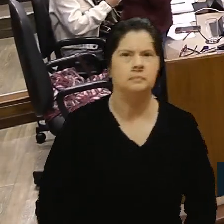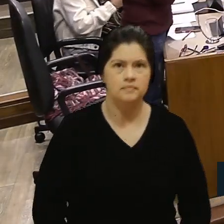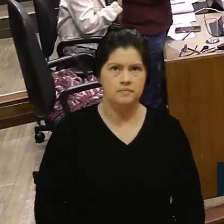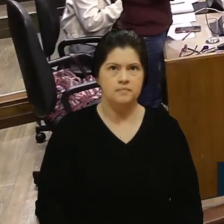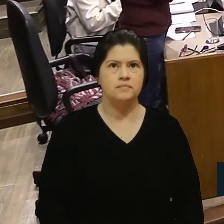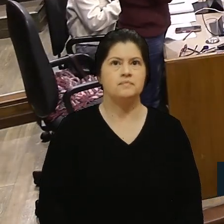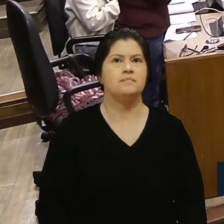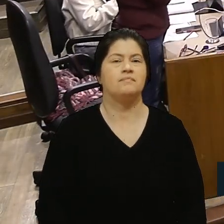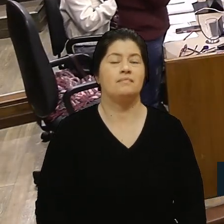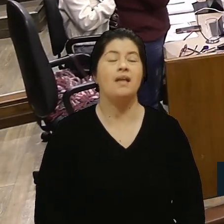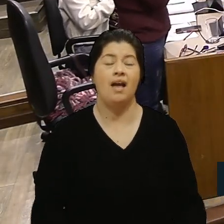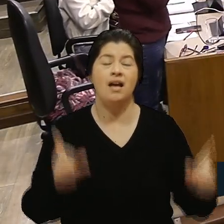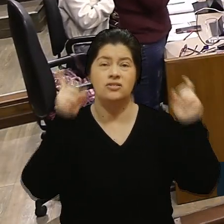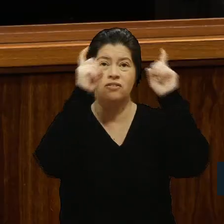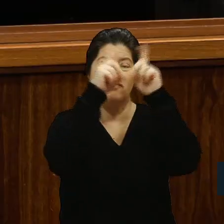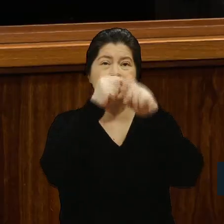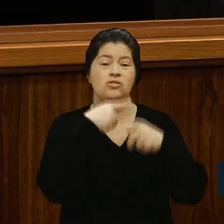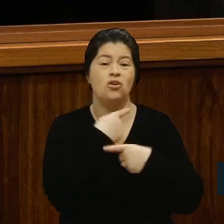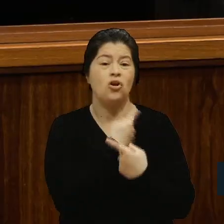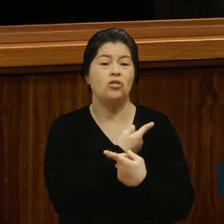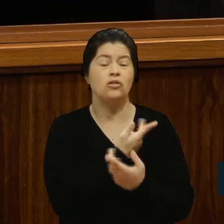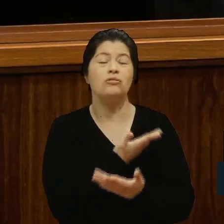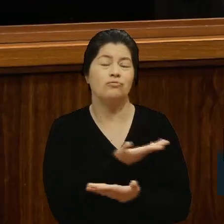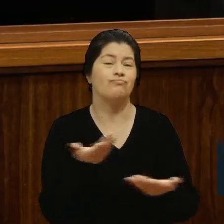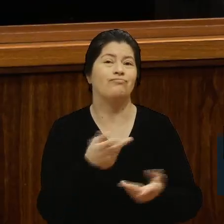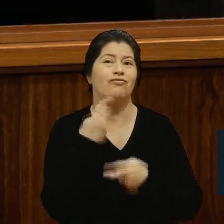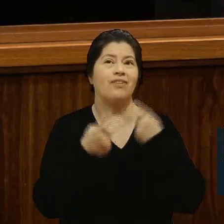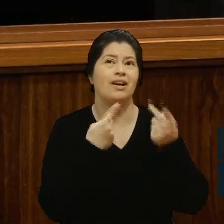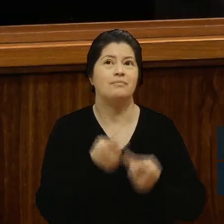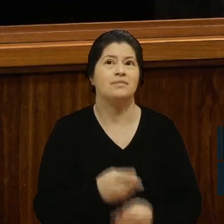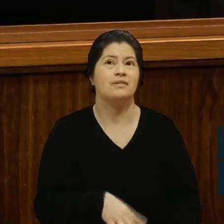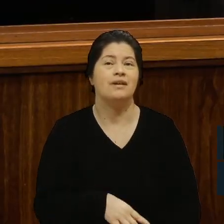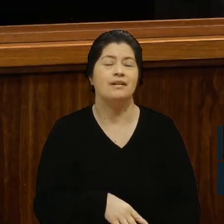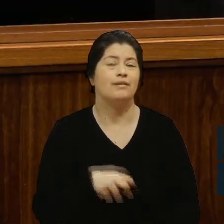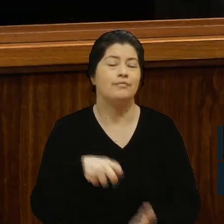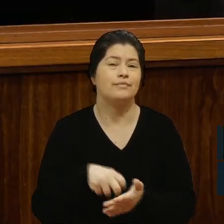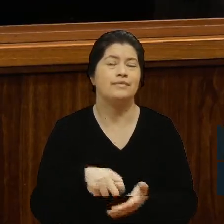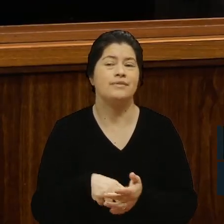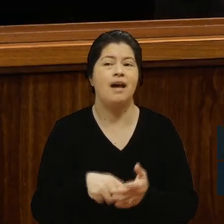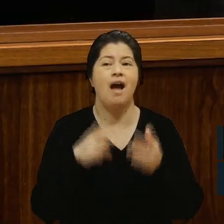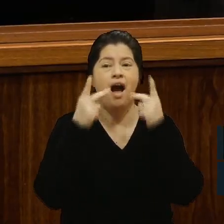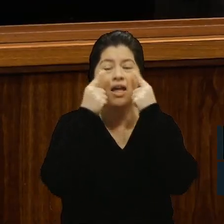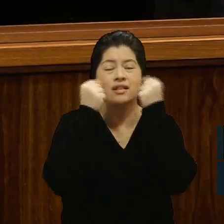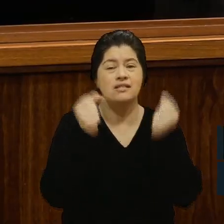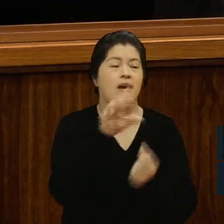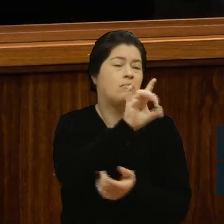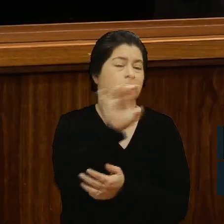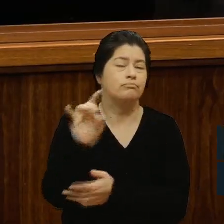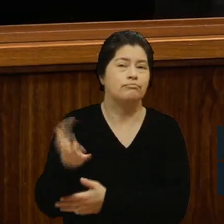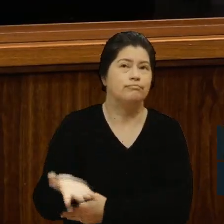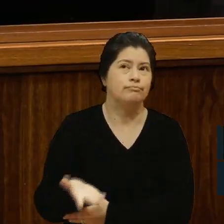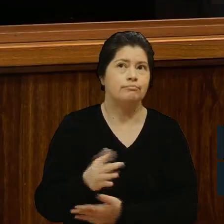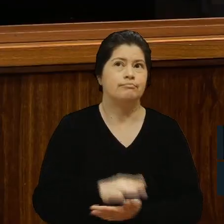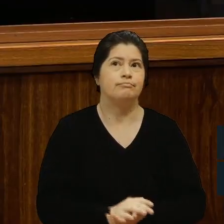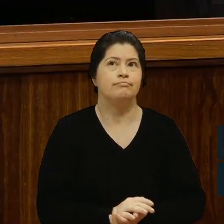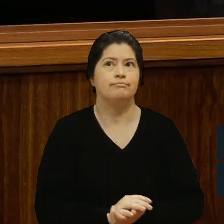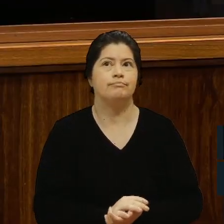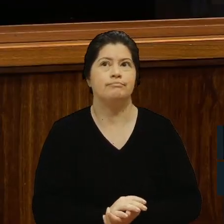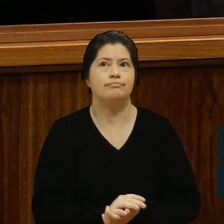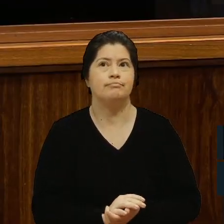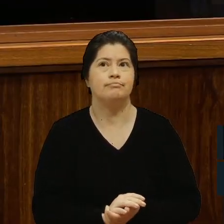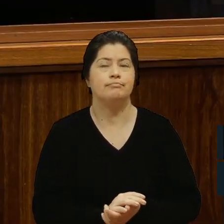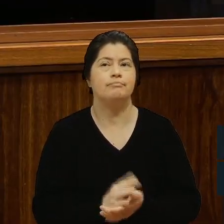Não, é que é difícil quando a gente fala, tudo bem, ninguém é obrigado a prestar atenção em ninguém, mas do